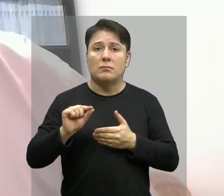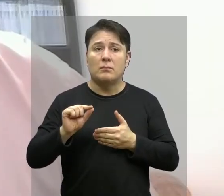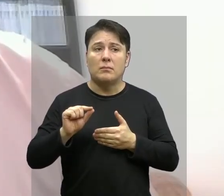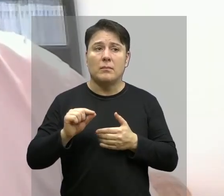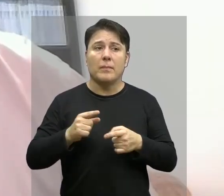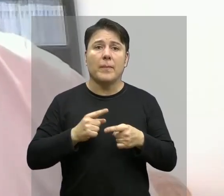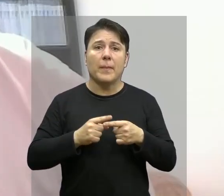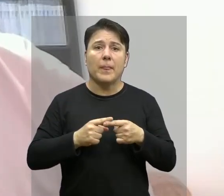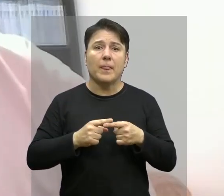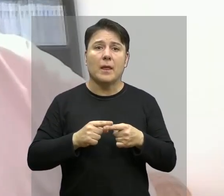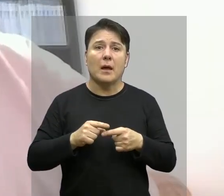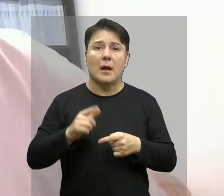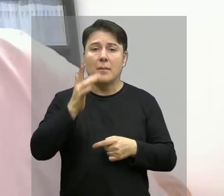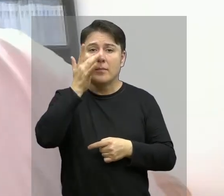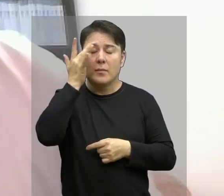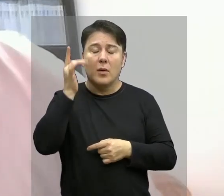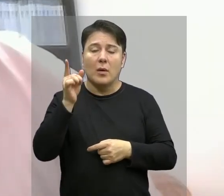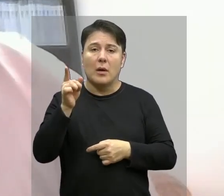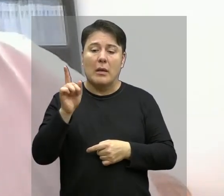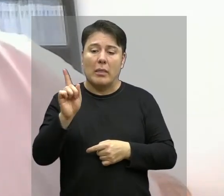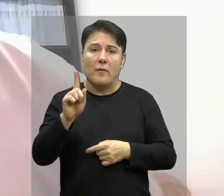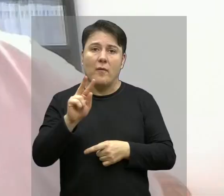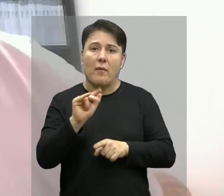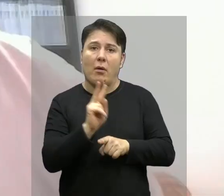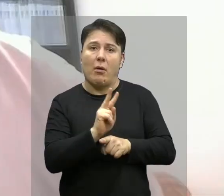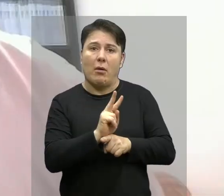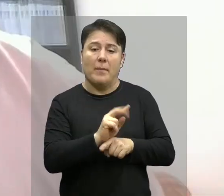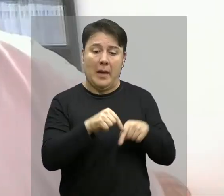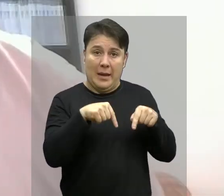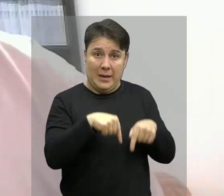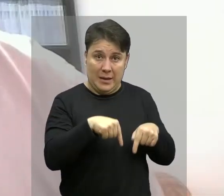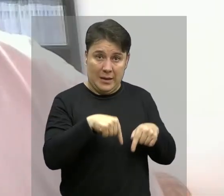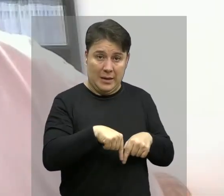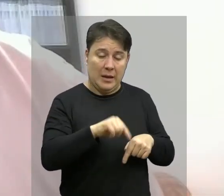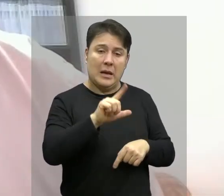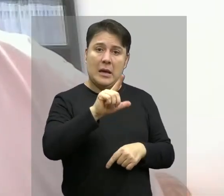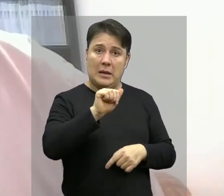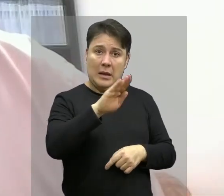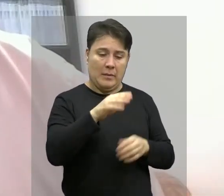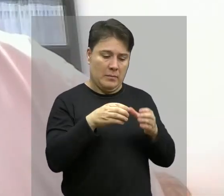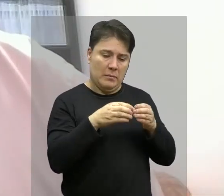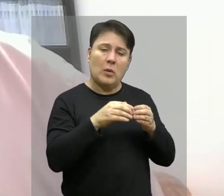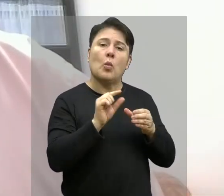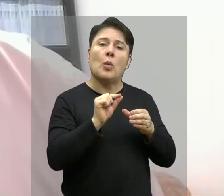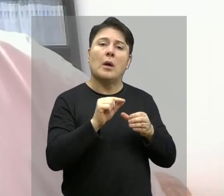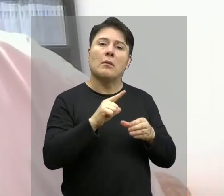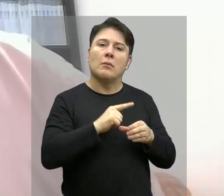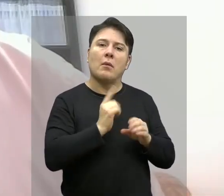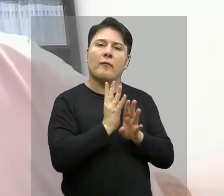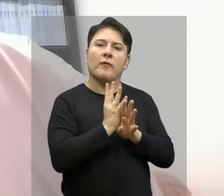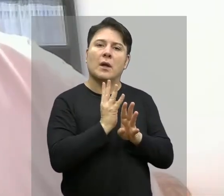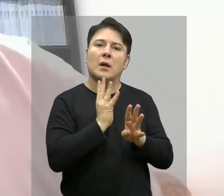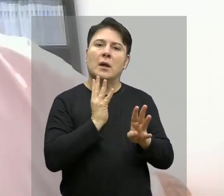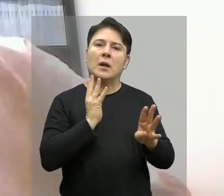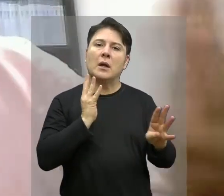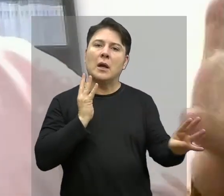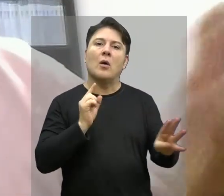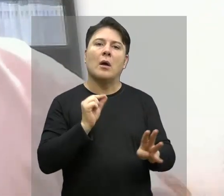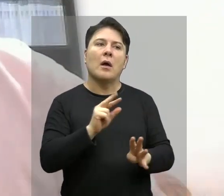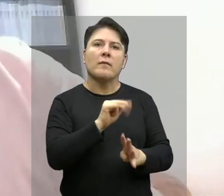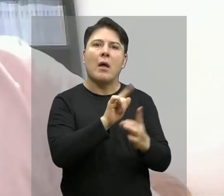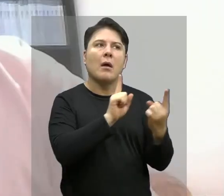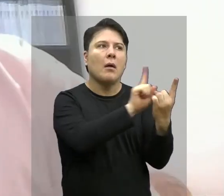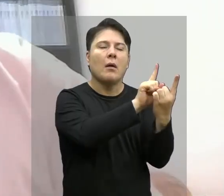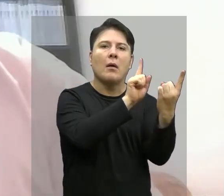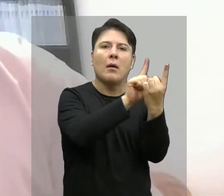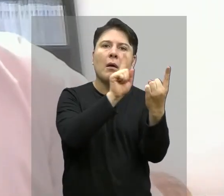ninguém vai mais dar mais conta de leito. No nosso ambulatório nós temos uma fila de espera enorme, para a gente dar conta de atender toda